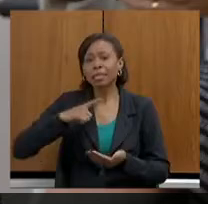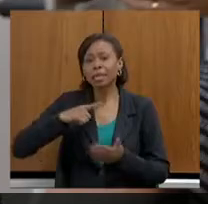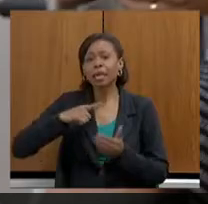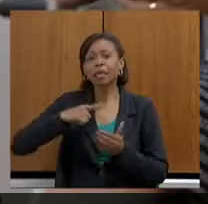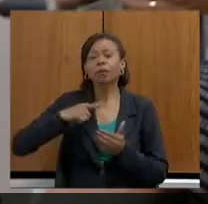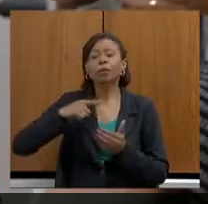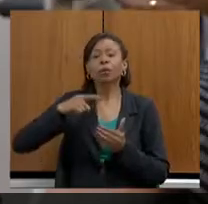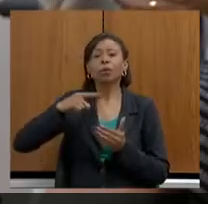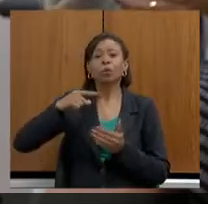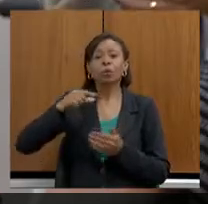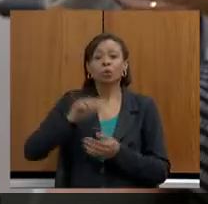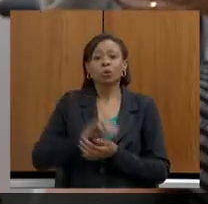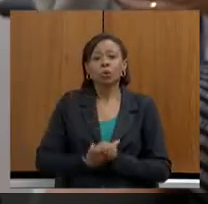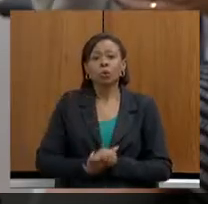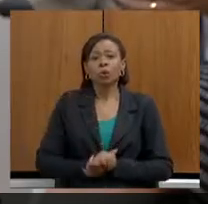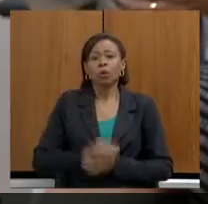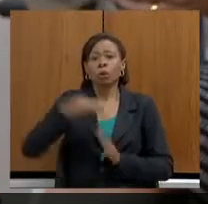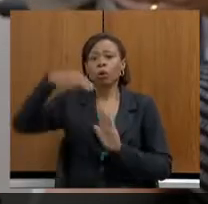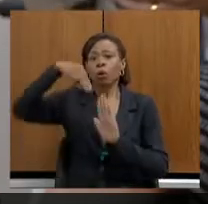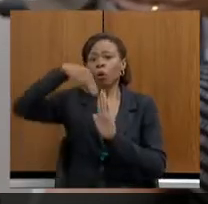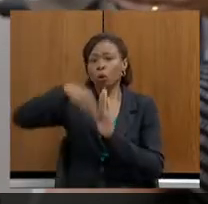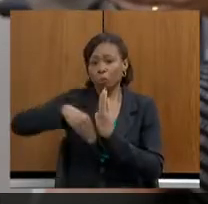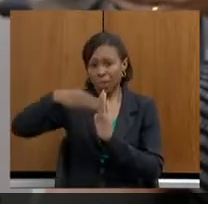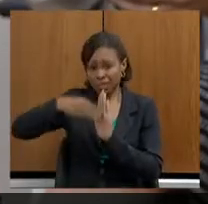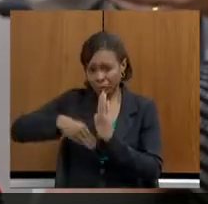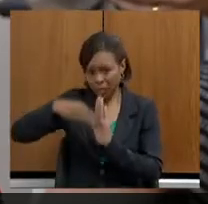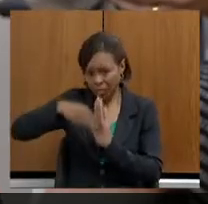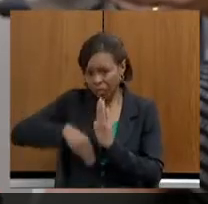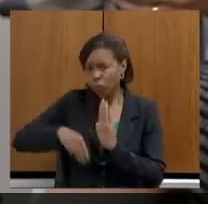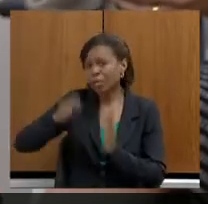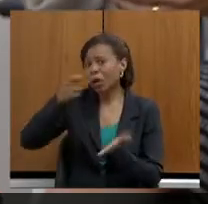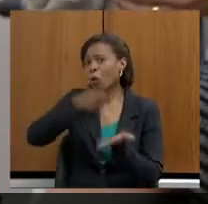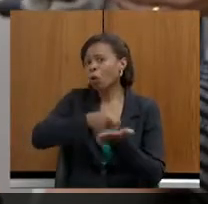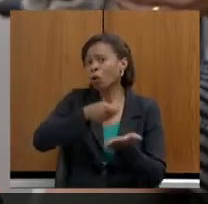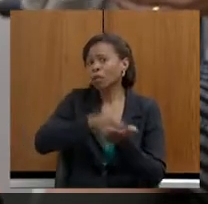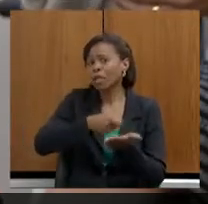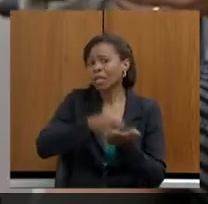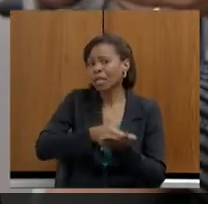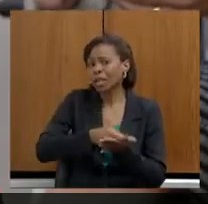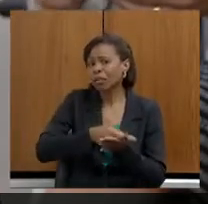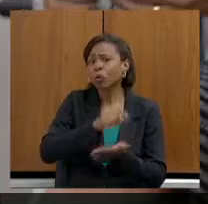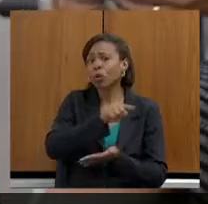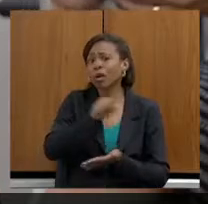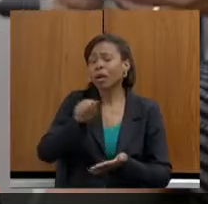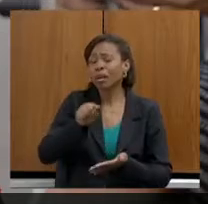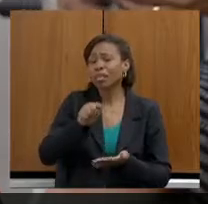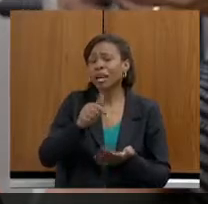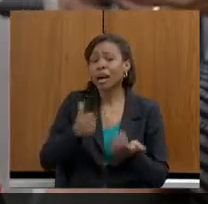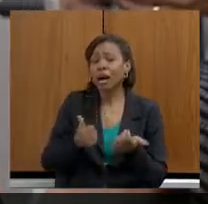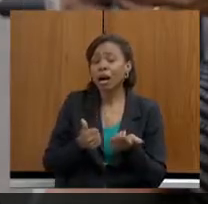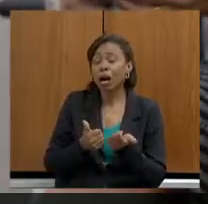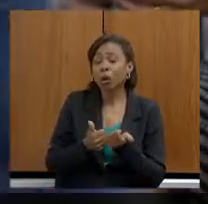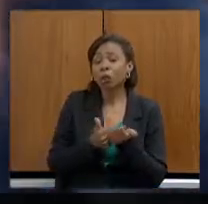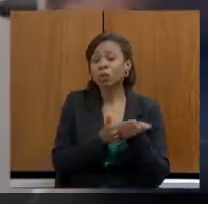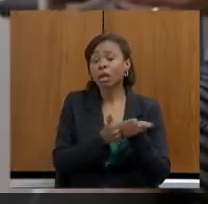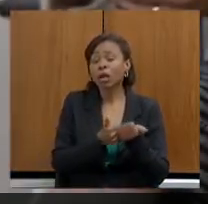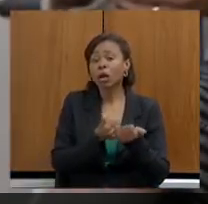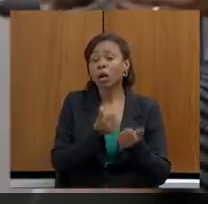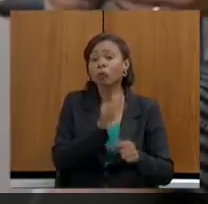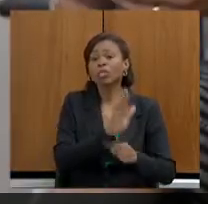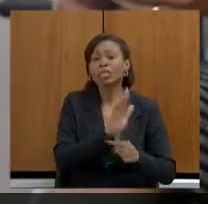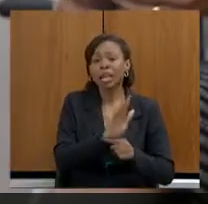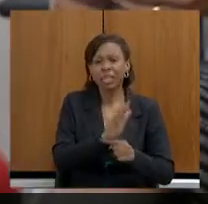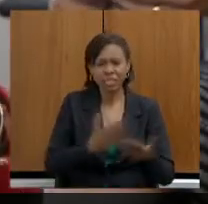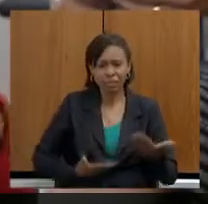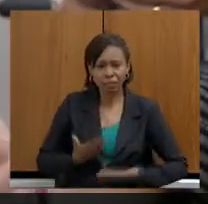que está obrigando as auxiliares de serviço a repor 21 dias que eu da onda